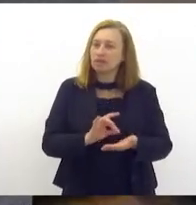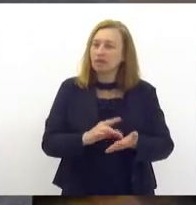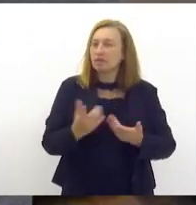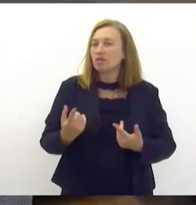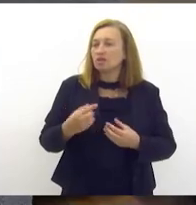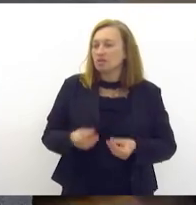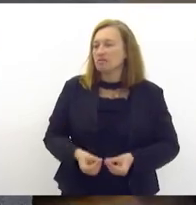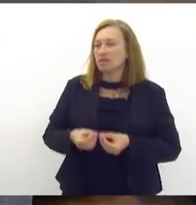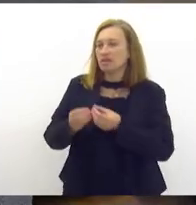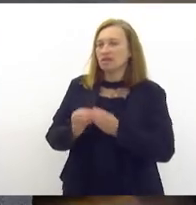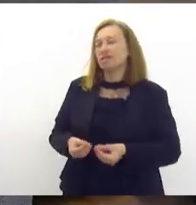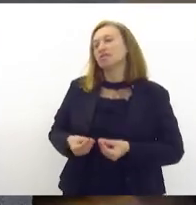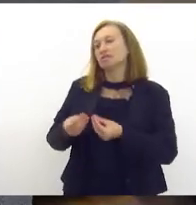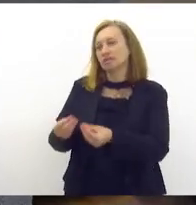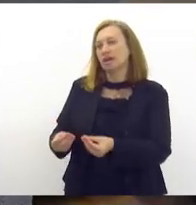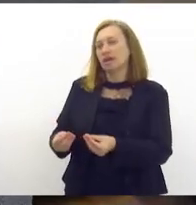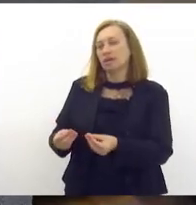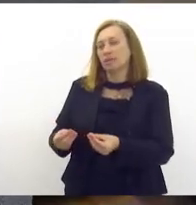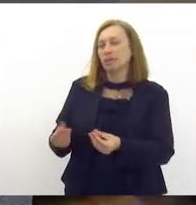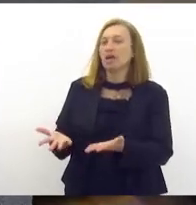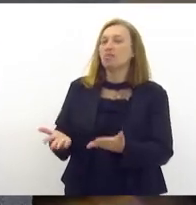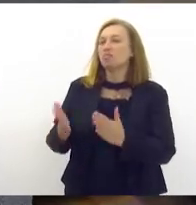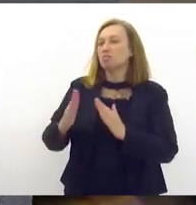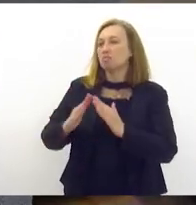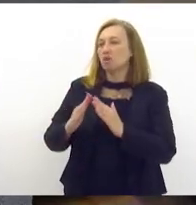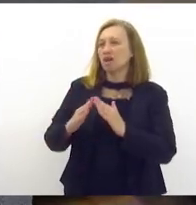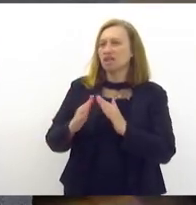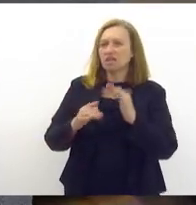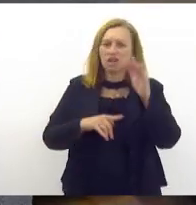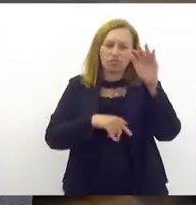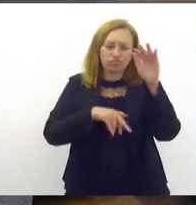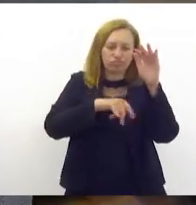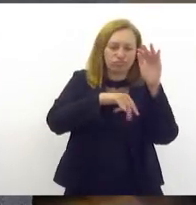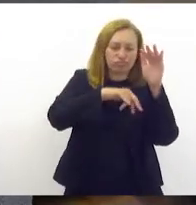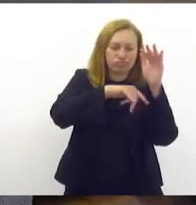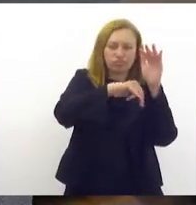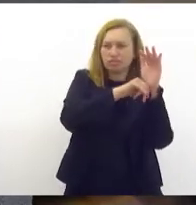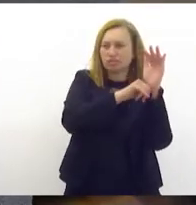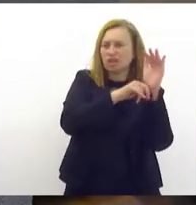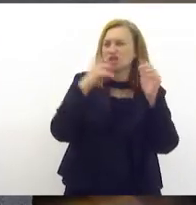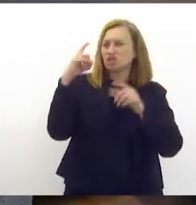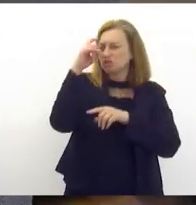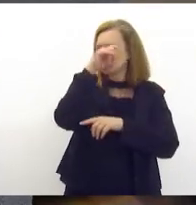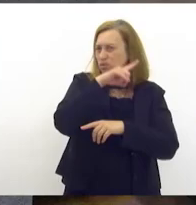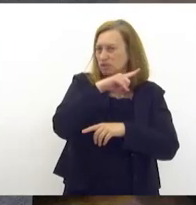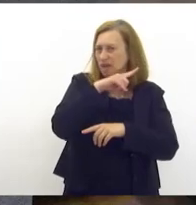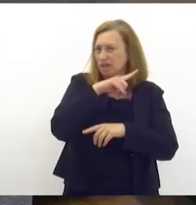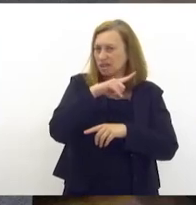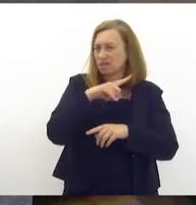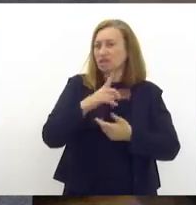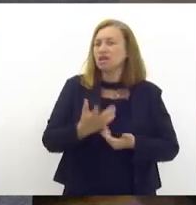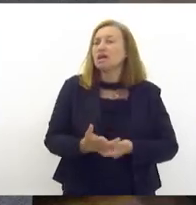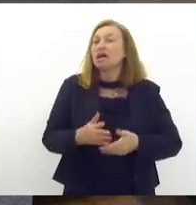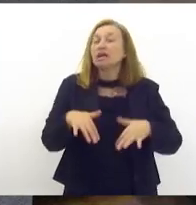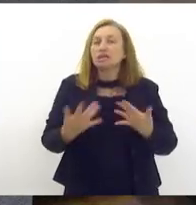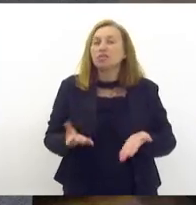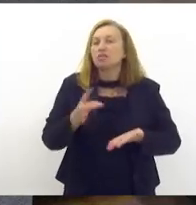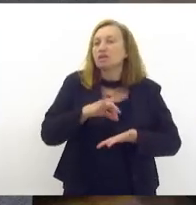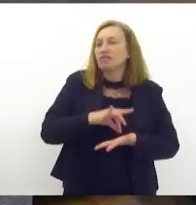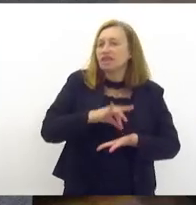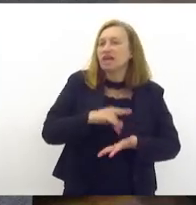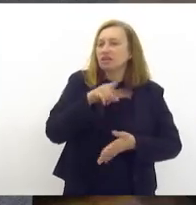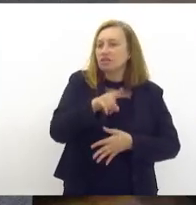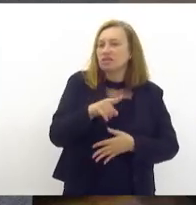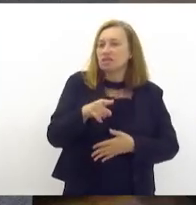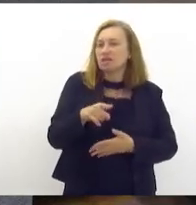moradia que tem uma escada para chegar lá, que tem uma situação que a pessoa não consegue. Então, na verdade, você